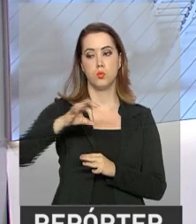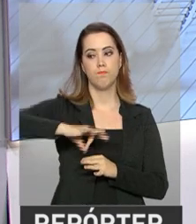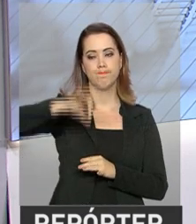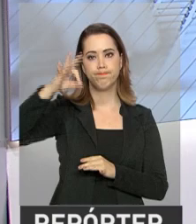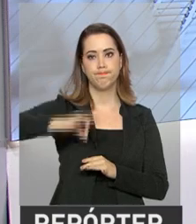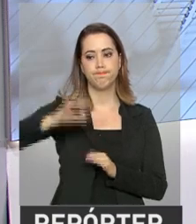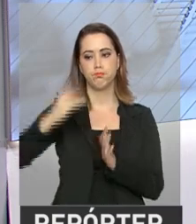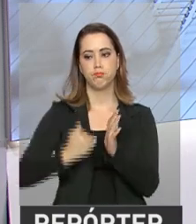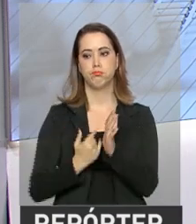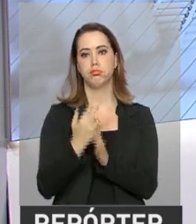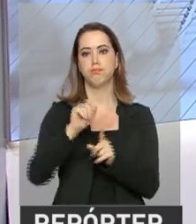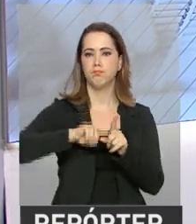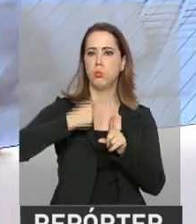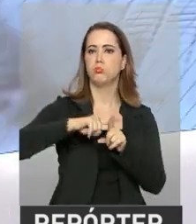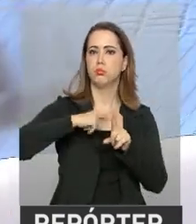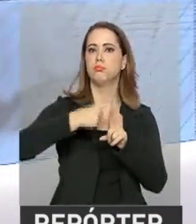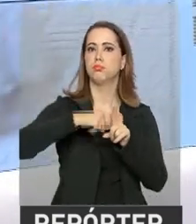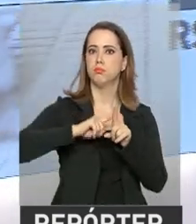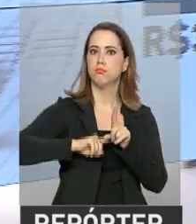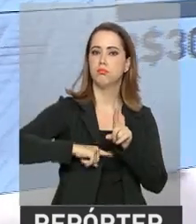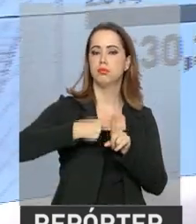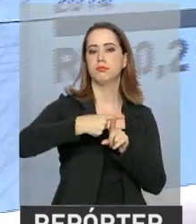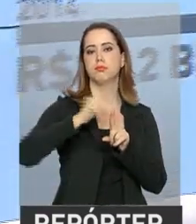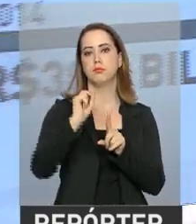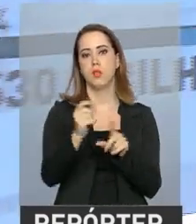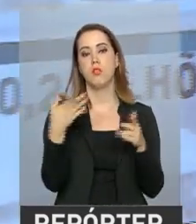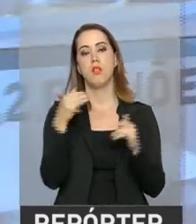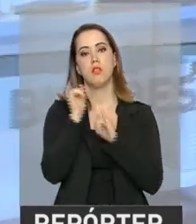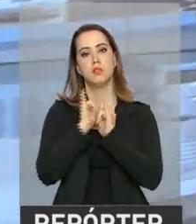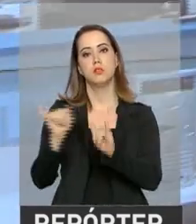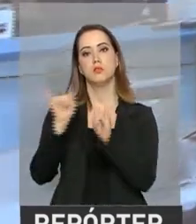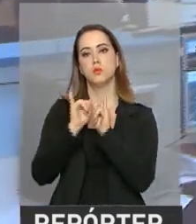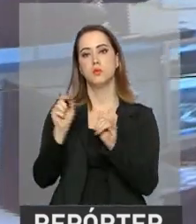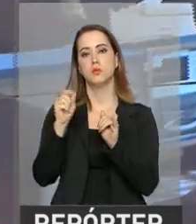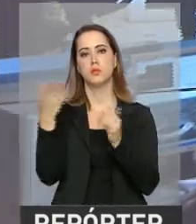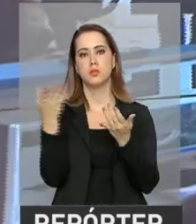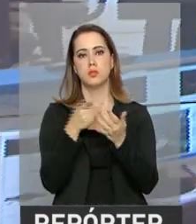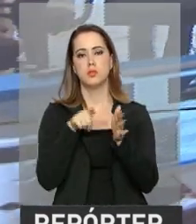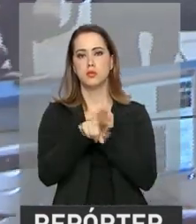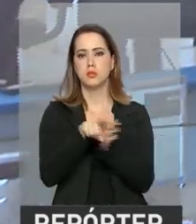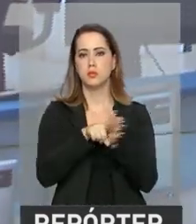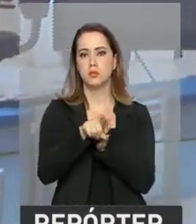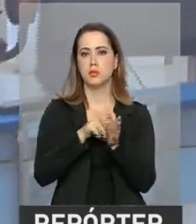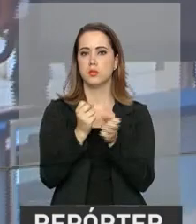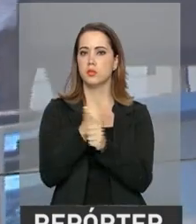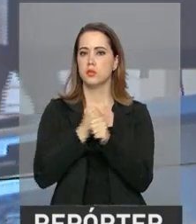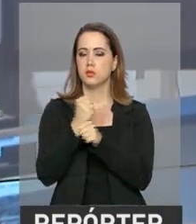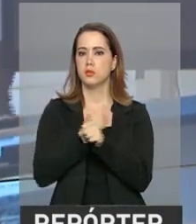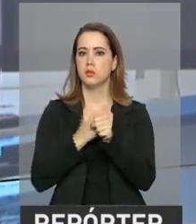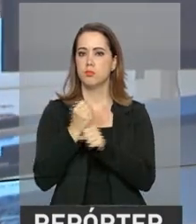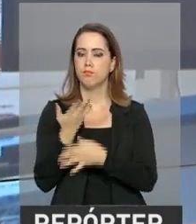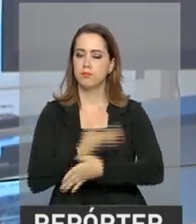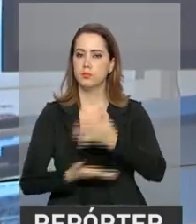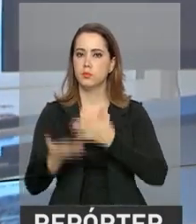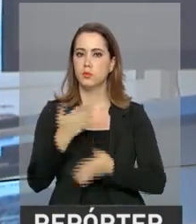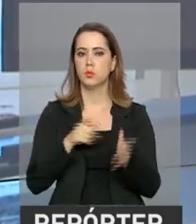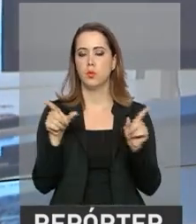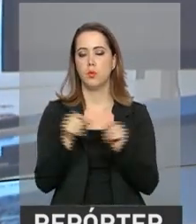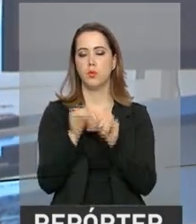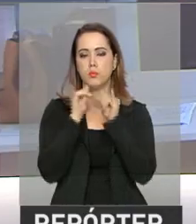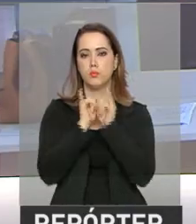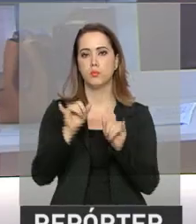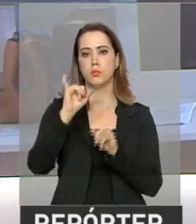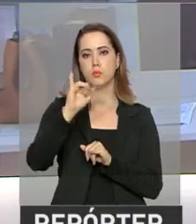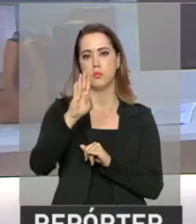290 no período as informações fazem parte da pesquisa anual do Comércio divulgadas hoje pelo